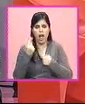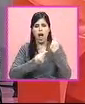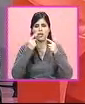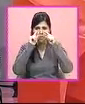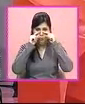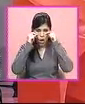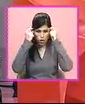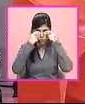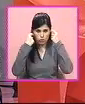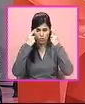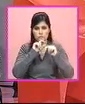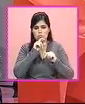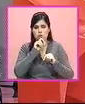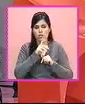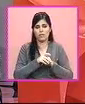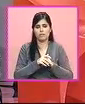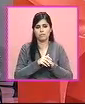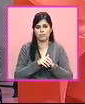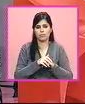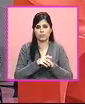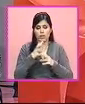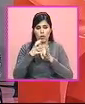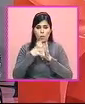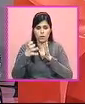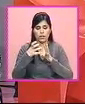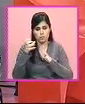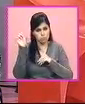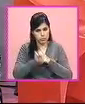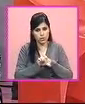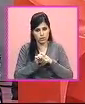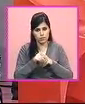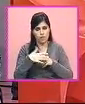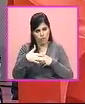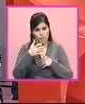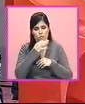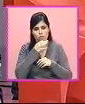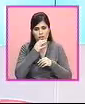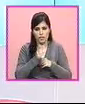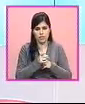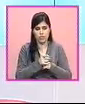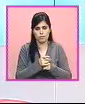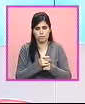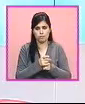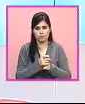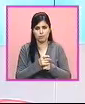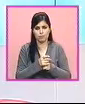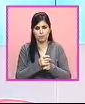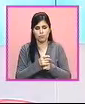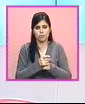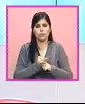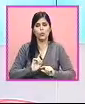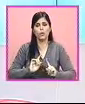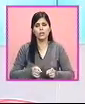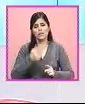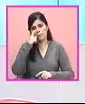até nos olhos. À volta do olho. E aí já pode trazer mais complicações. Exatamente. Daqui a um bocadinho já vamos ver uma imagem. No princípio, a pessoa